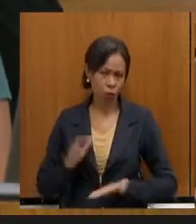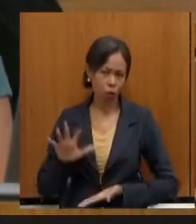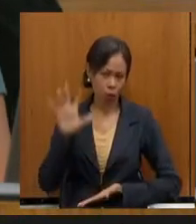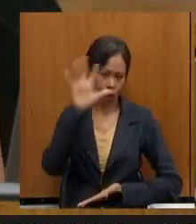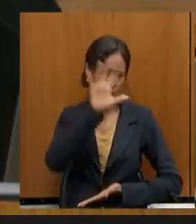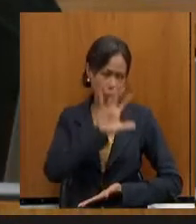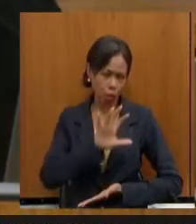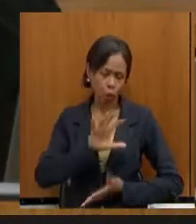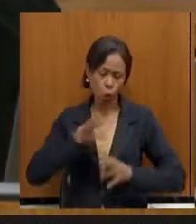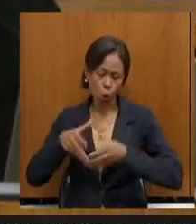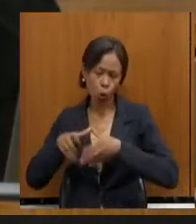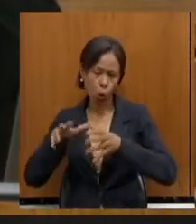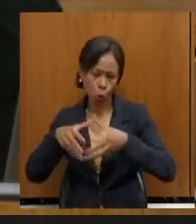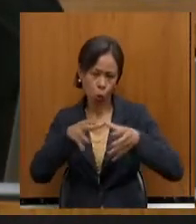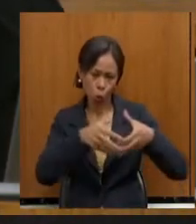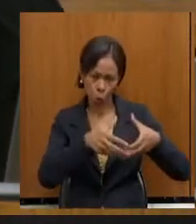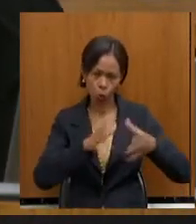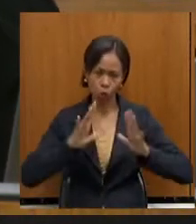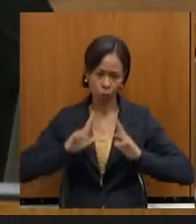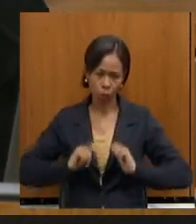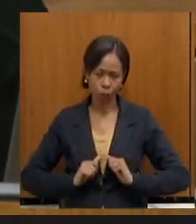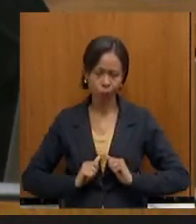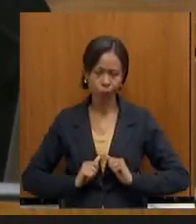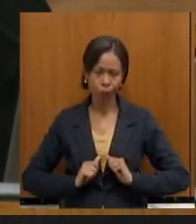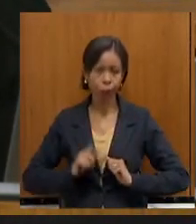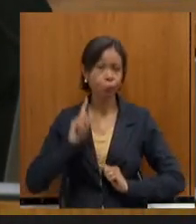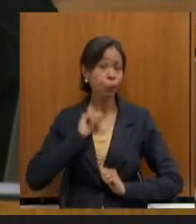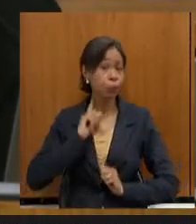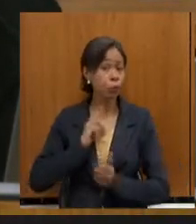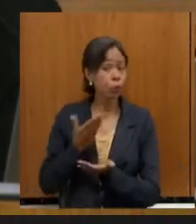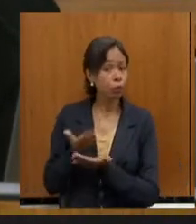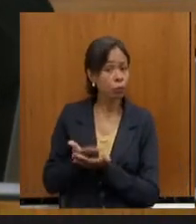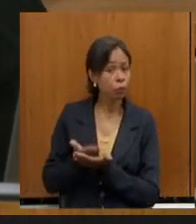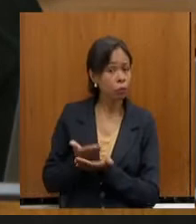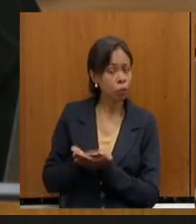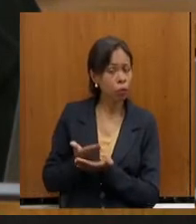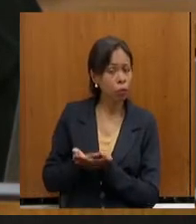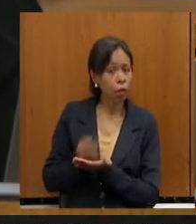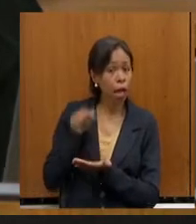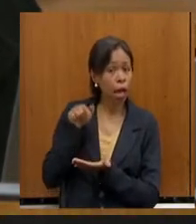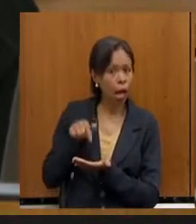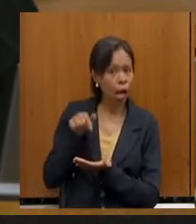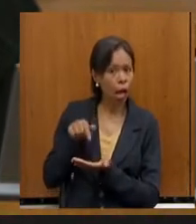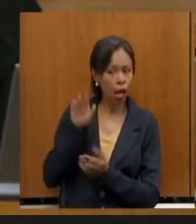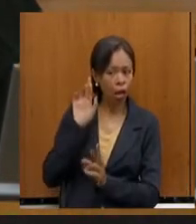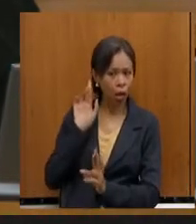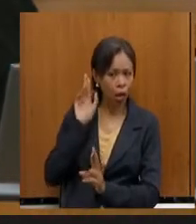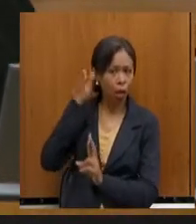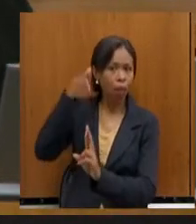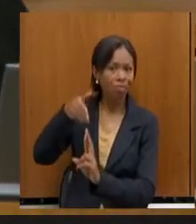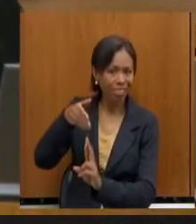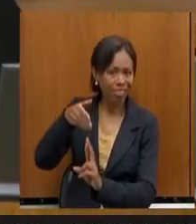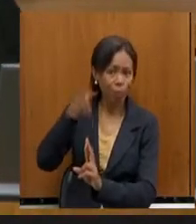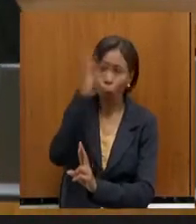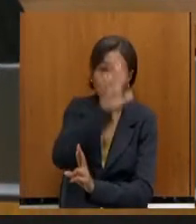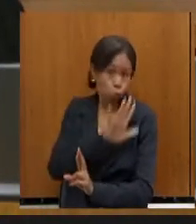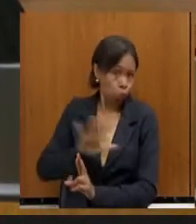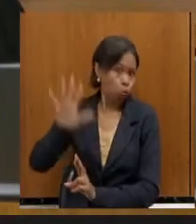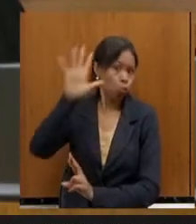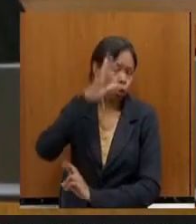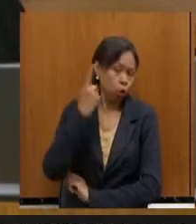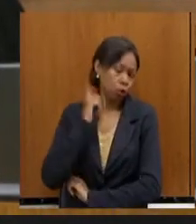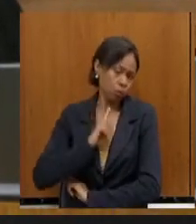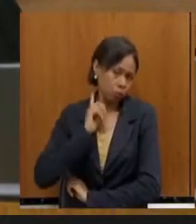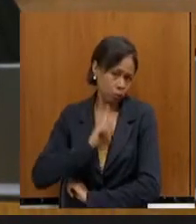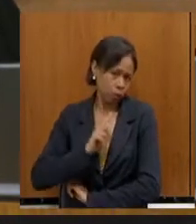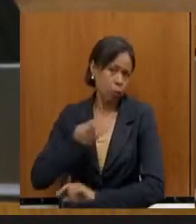os blocos saneamento o estudo de Minas preciso referenciado como um estudo de referência hoje no Brasil pelas suas premissas e